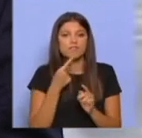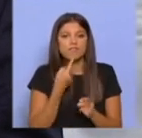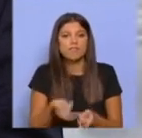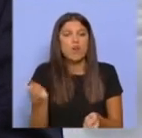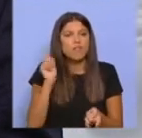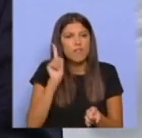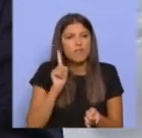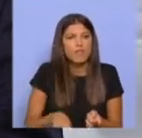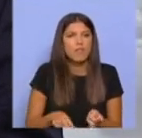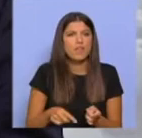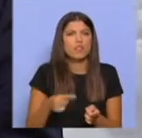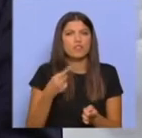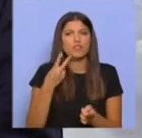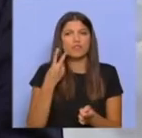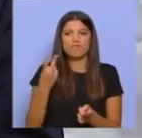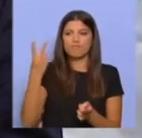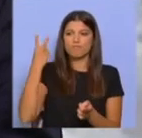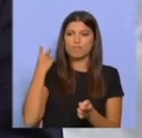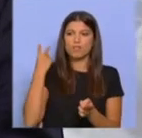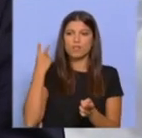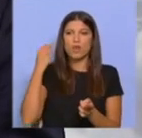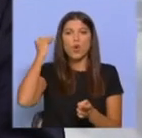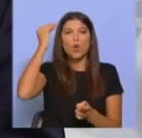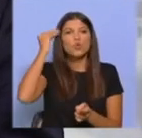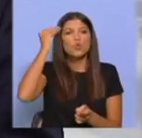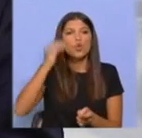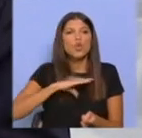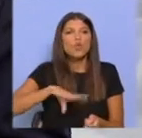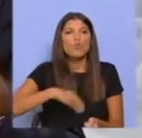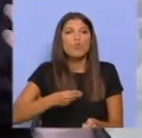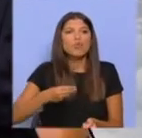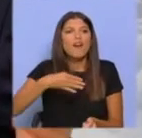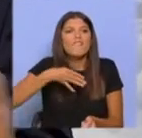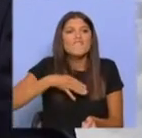ao nosso sonho do mundo que queremos. Depois da Segunda Guerra Mundial, uma das maiores